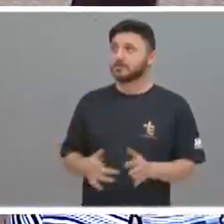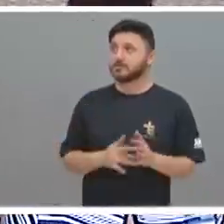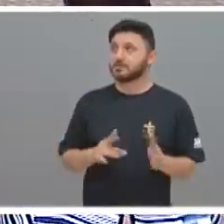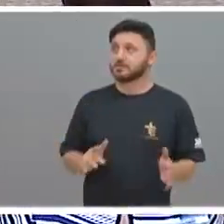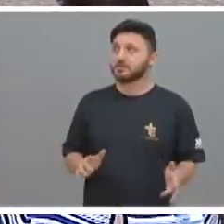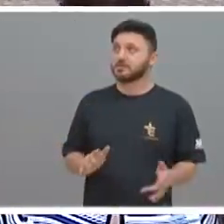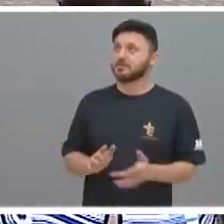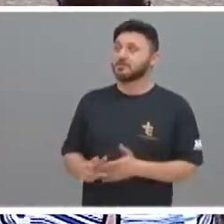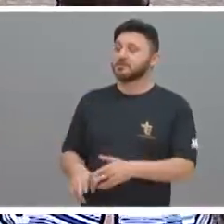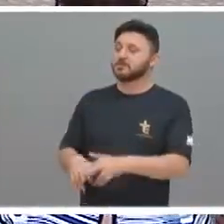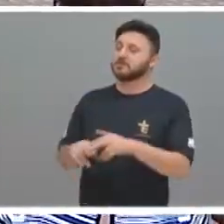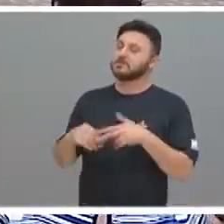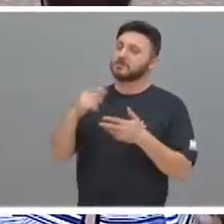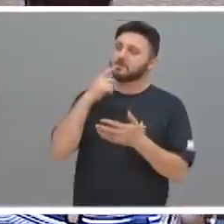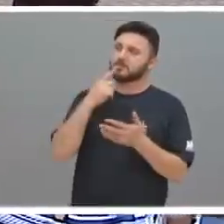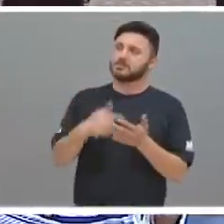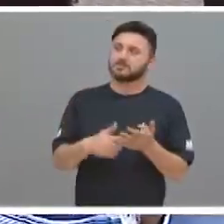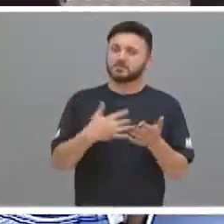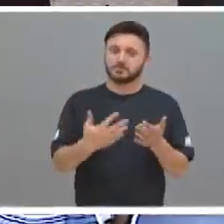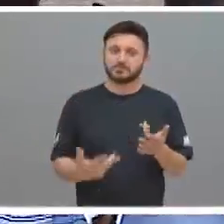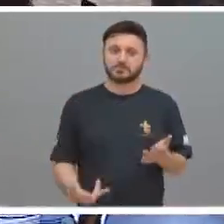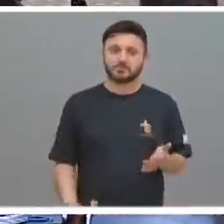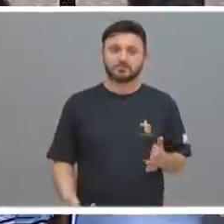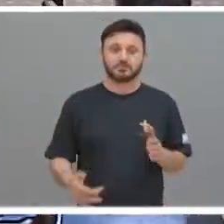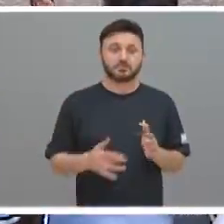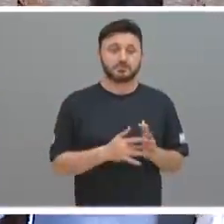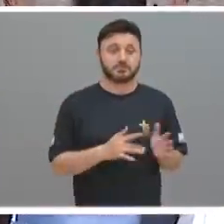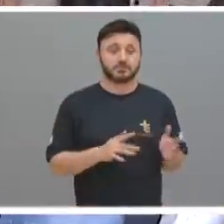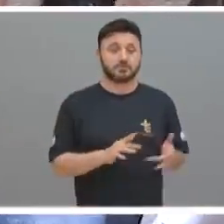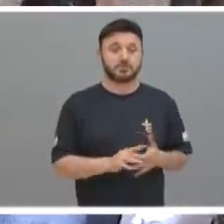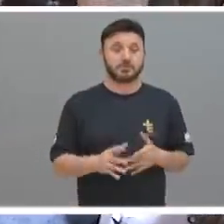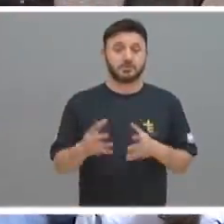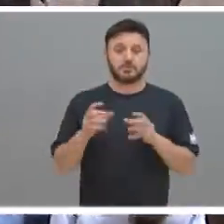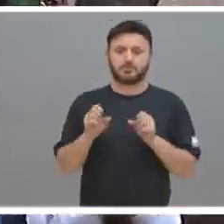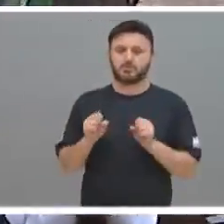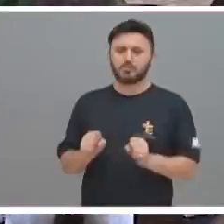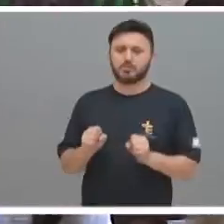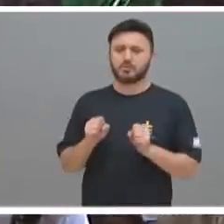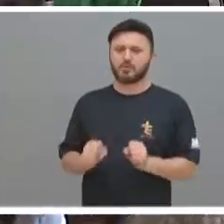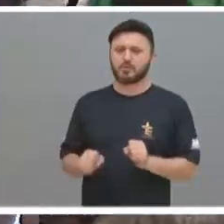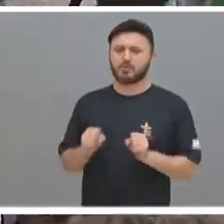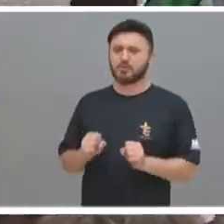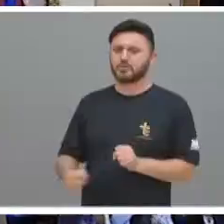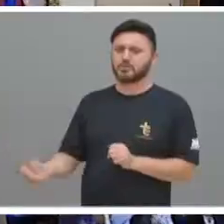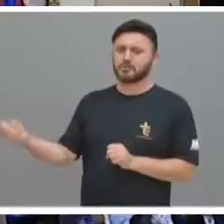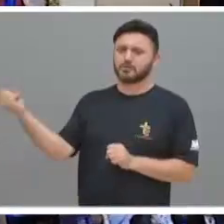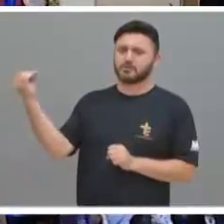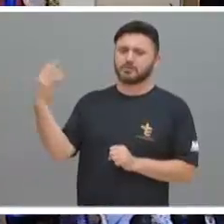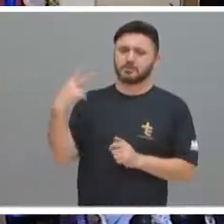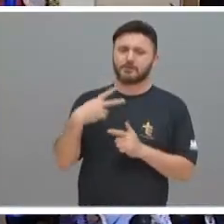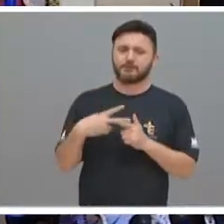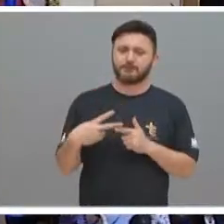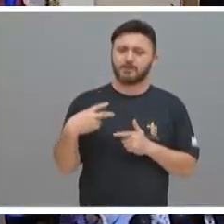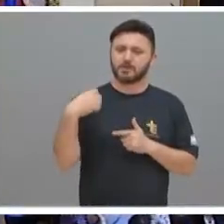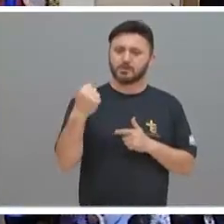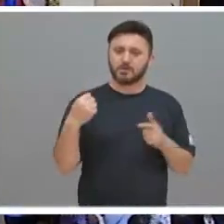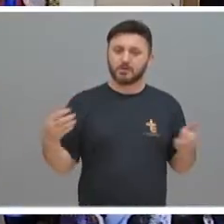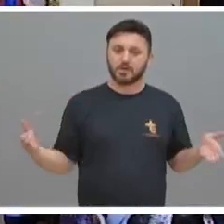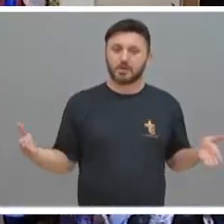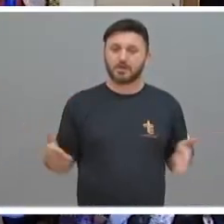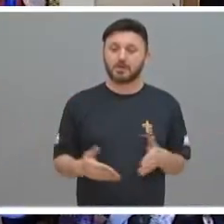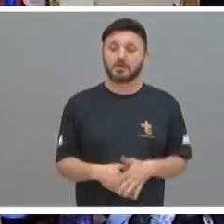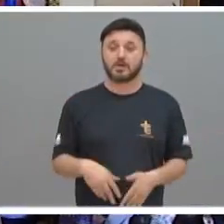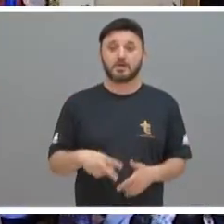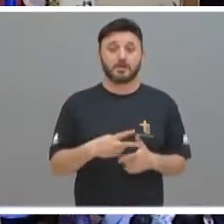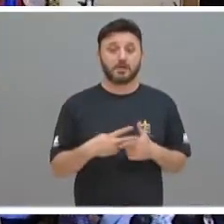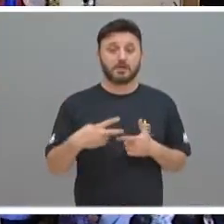Jesus, pelo sangue de Jesus, como posse da vitória em minha vida